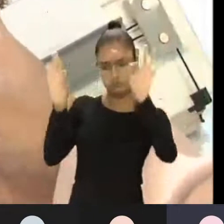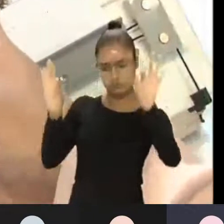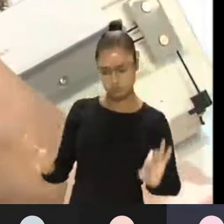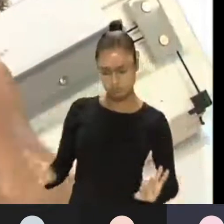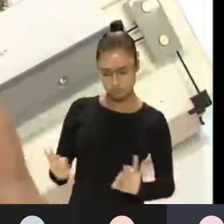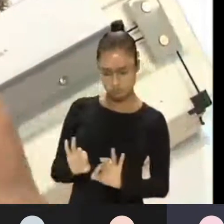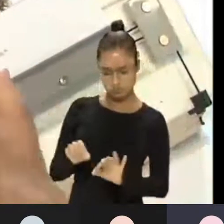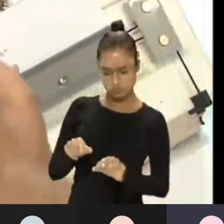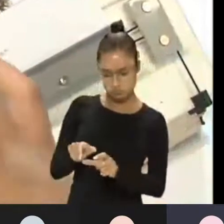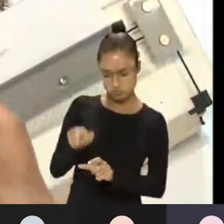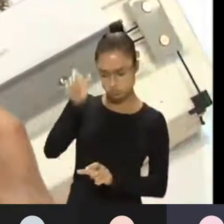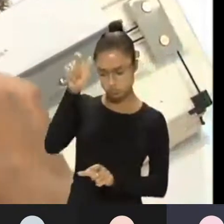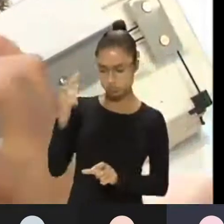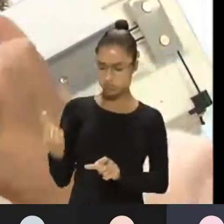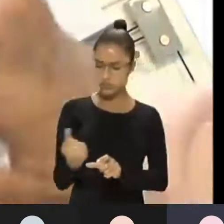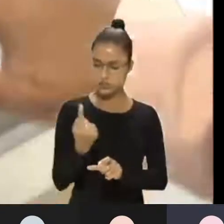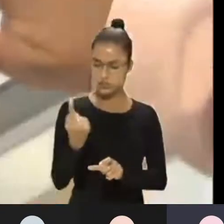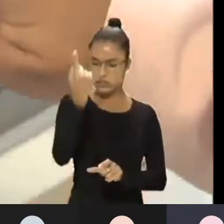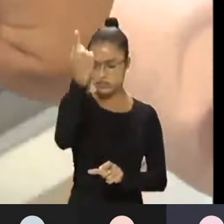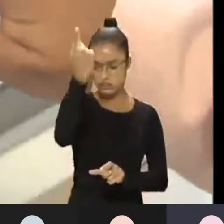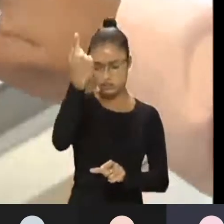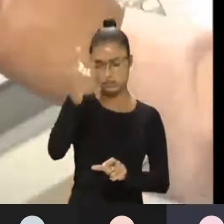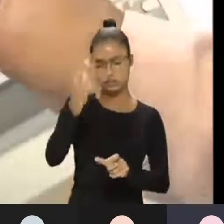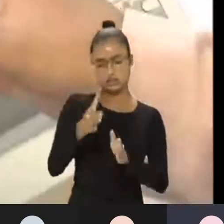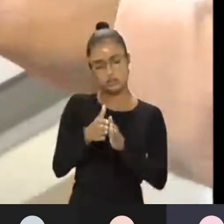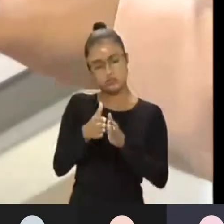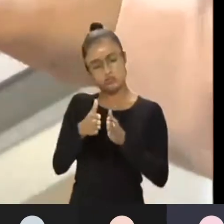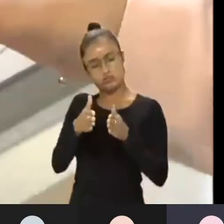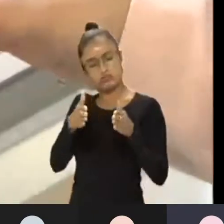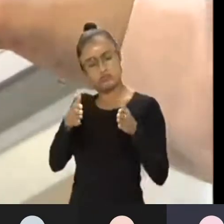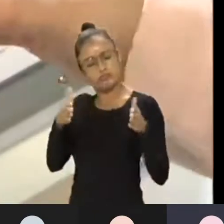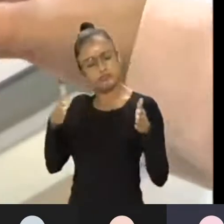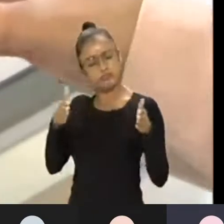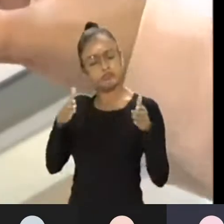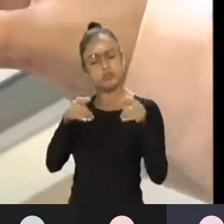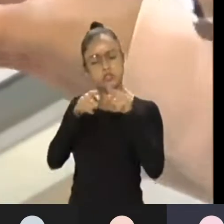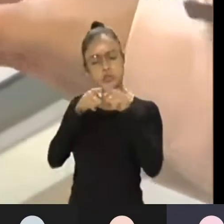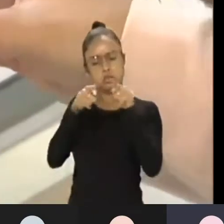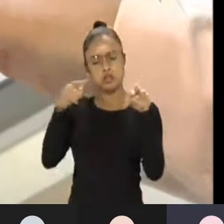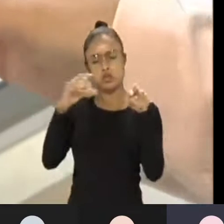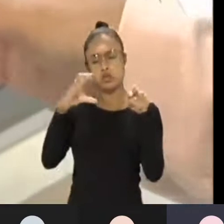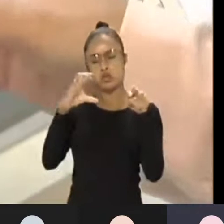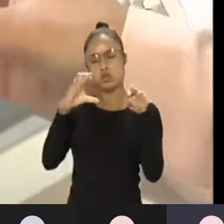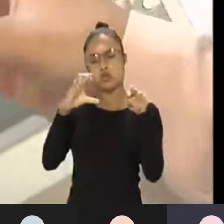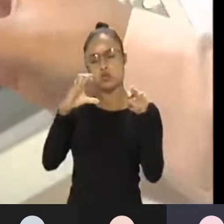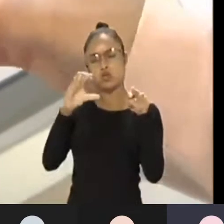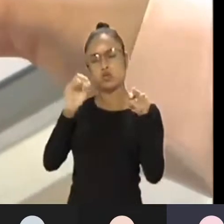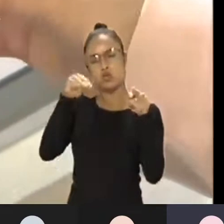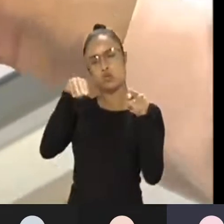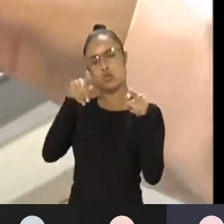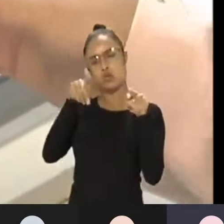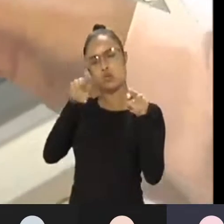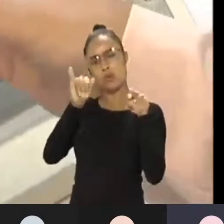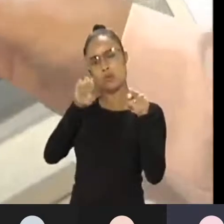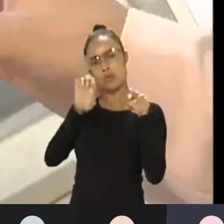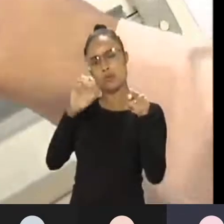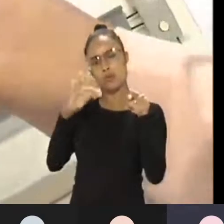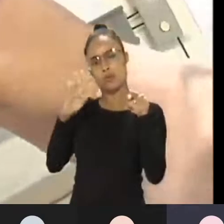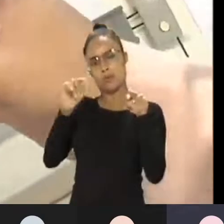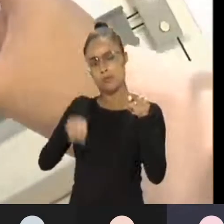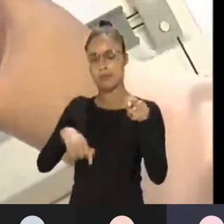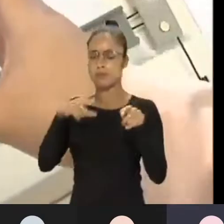associação de um comprimento, de uma largura e de uma altura. Nós temos outras formas, né? O